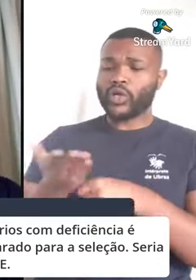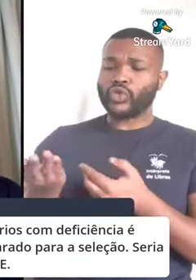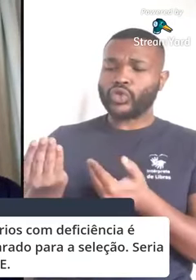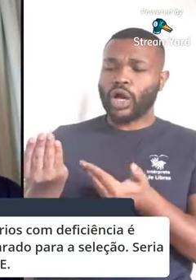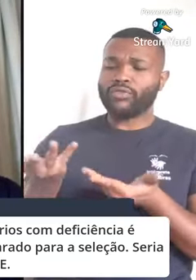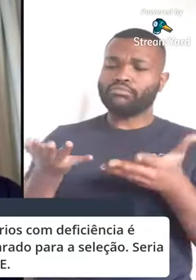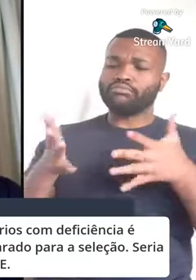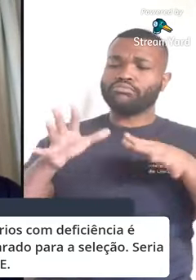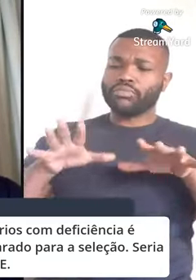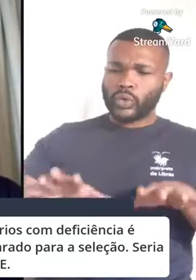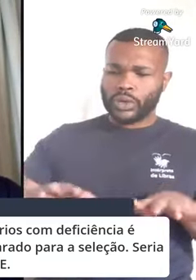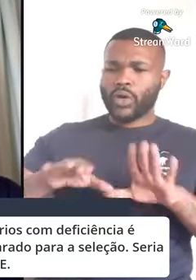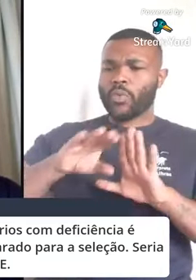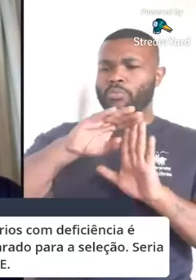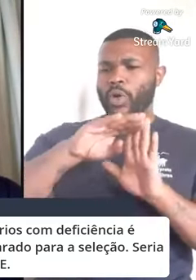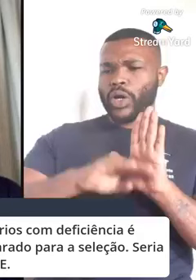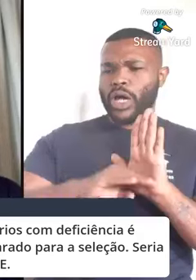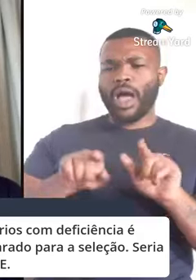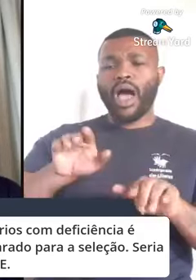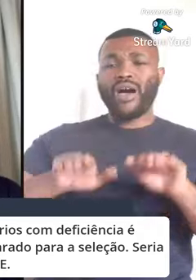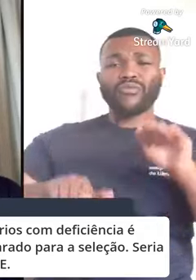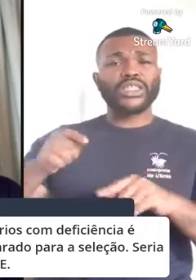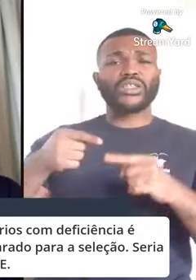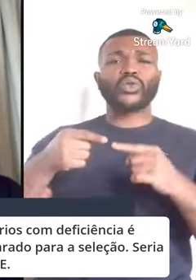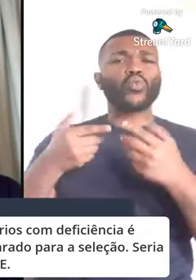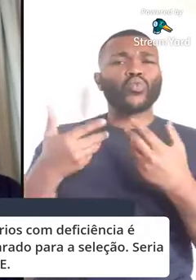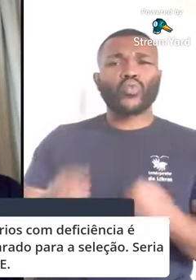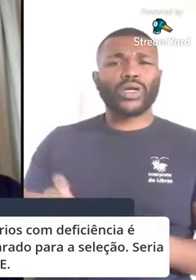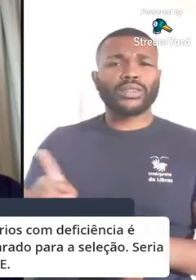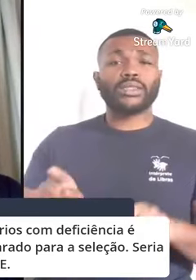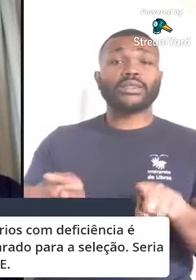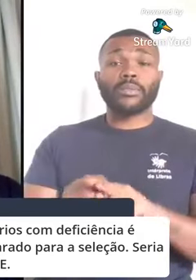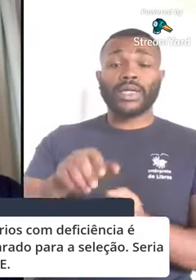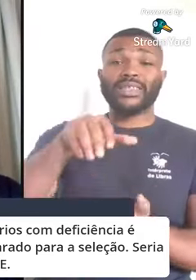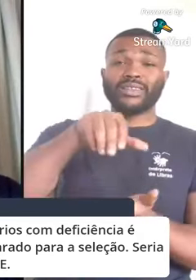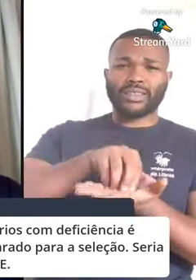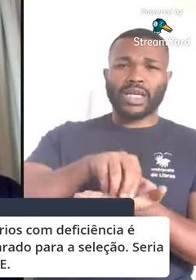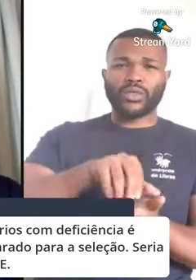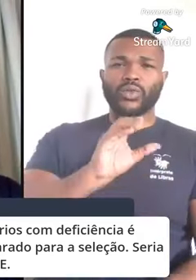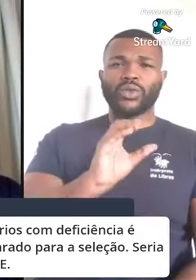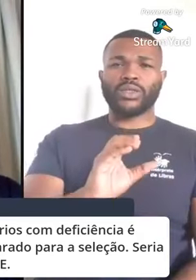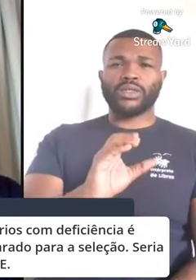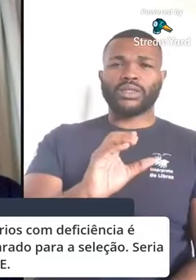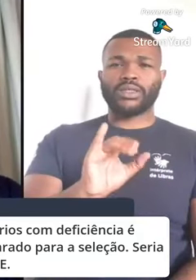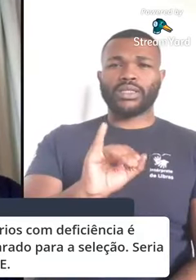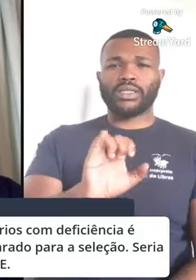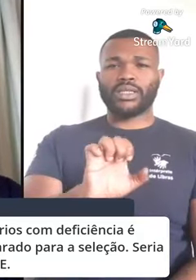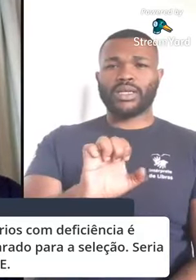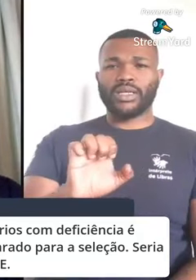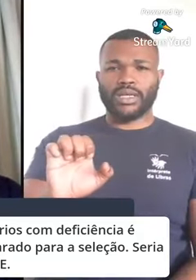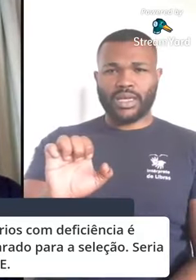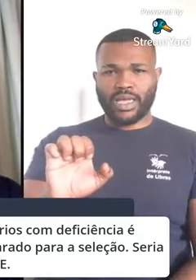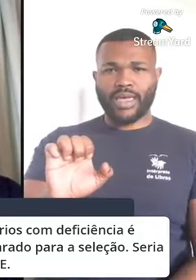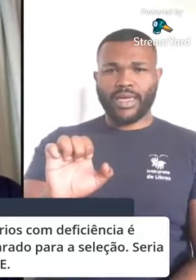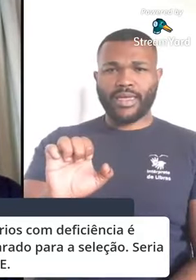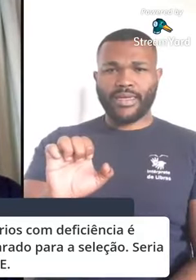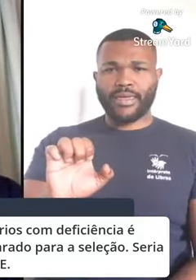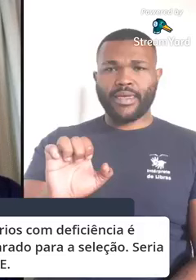não estejam muito azeitados, e que o CIE, que é hoje um dos grandes agentes desse processo,